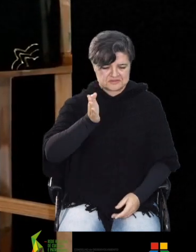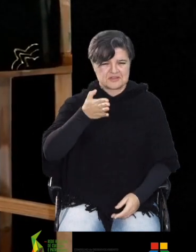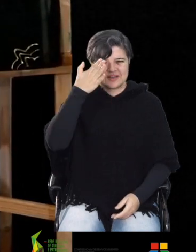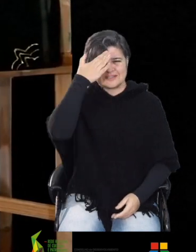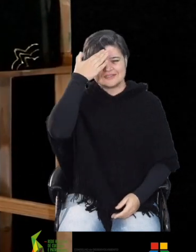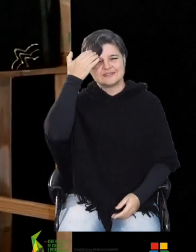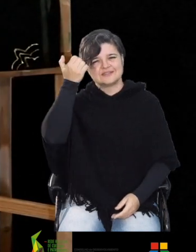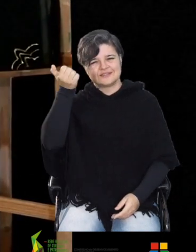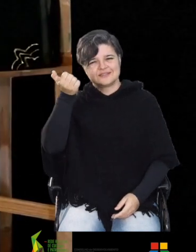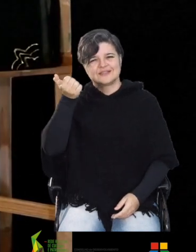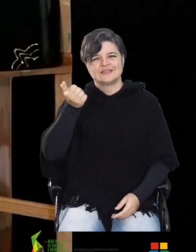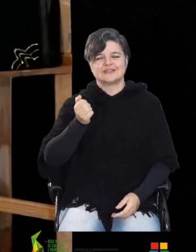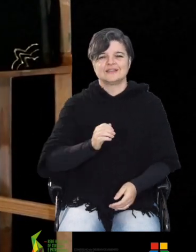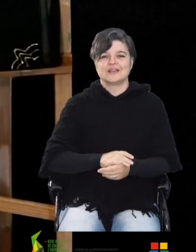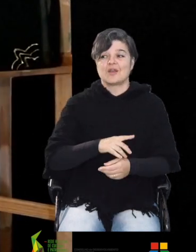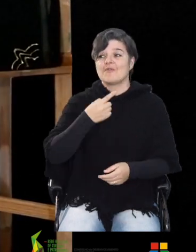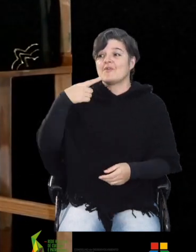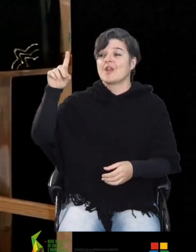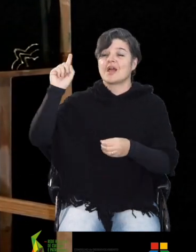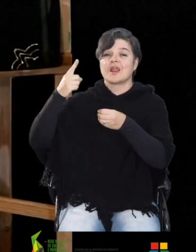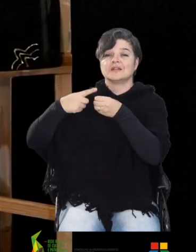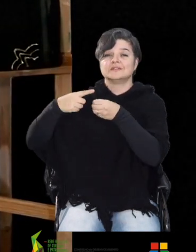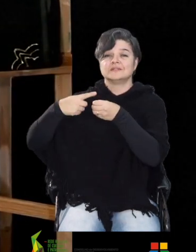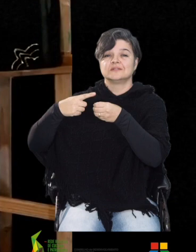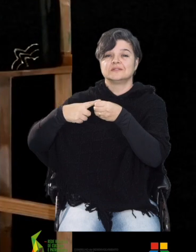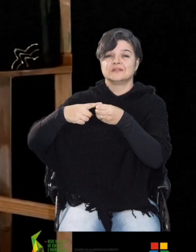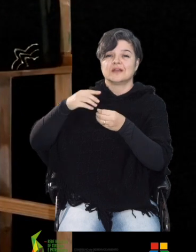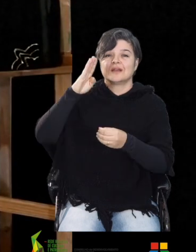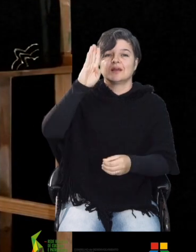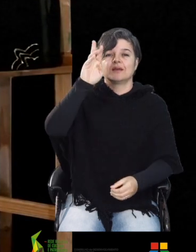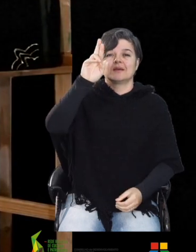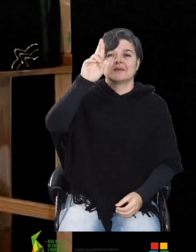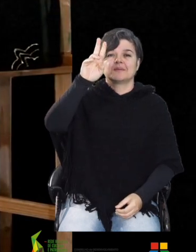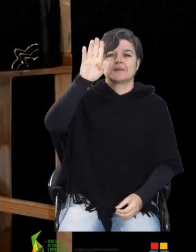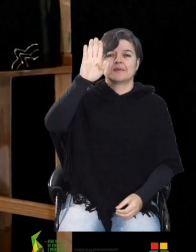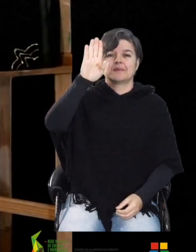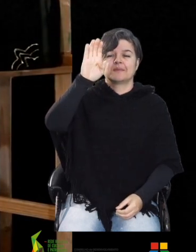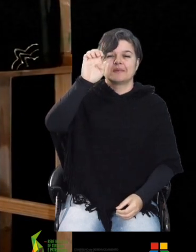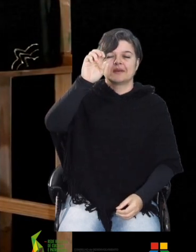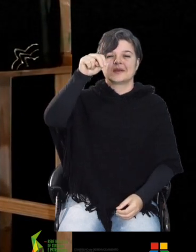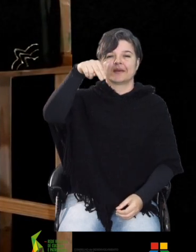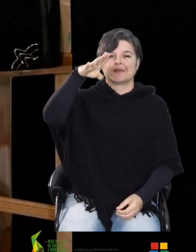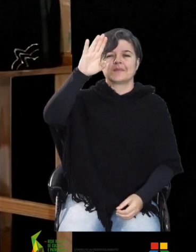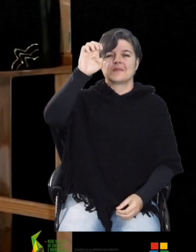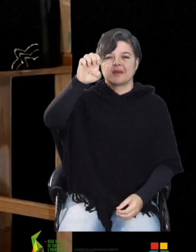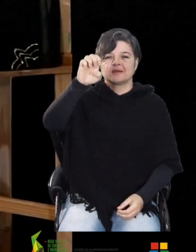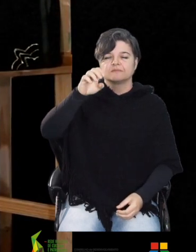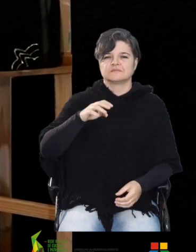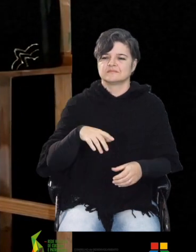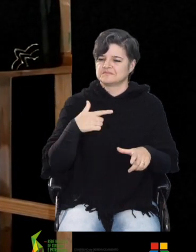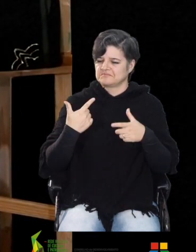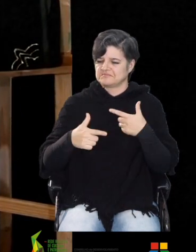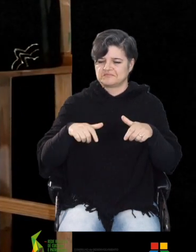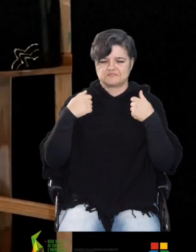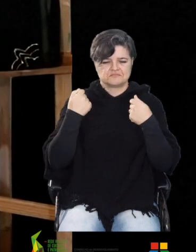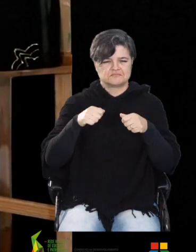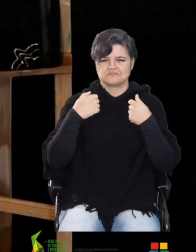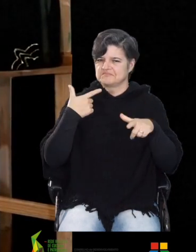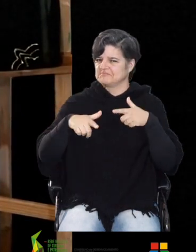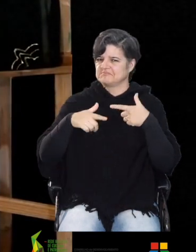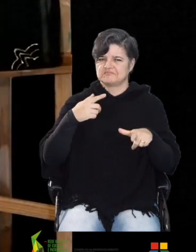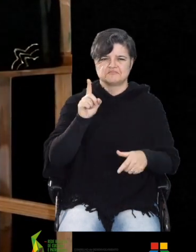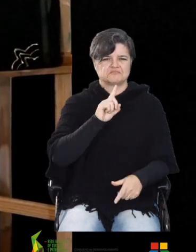olha branco não preciso muito trabalhar para ninguém